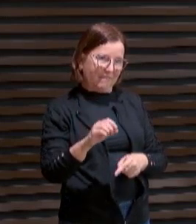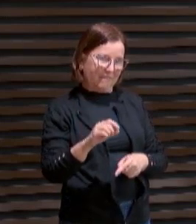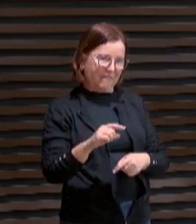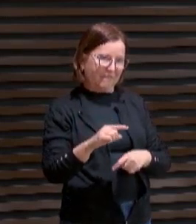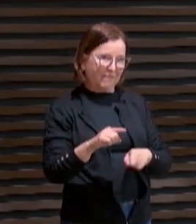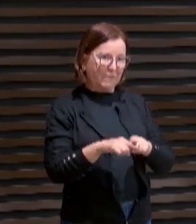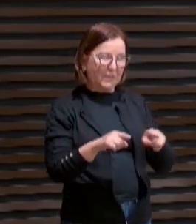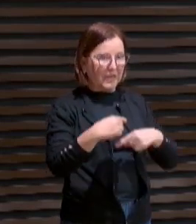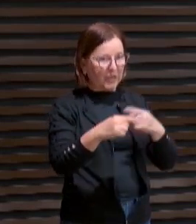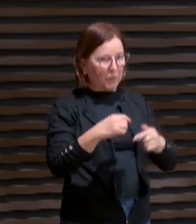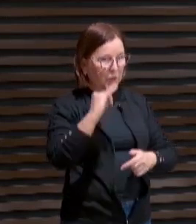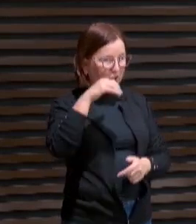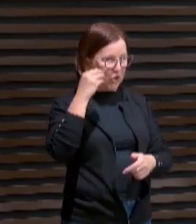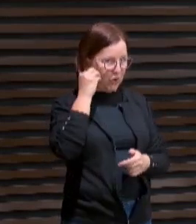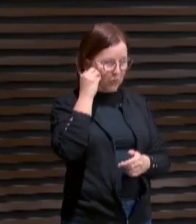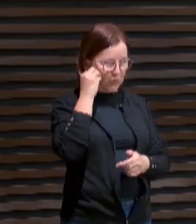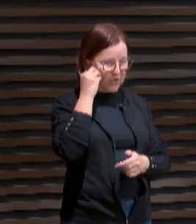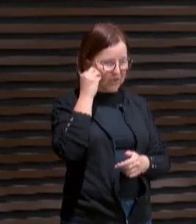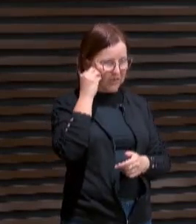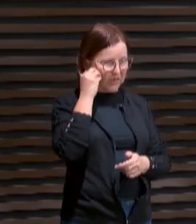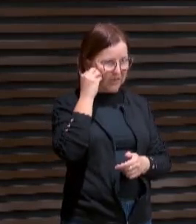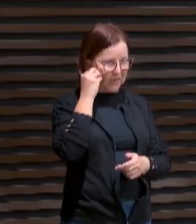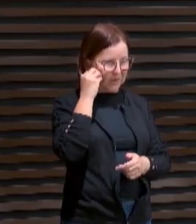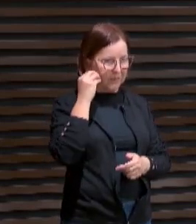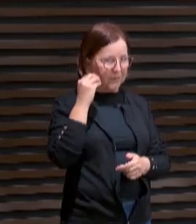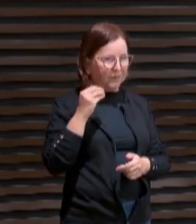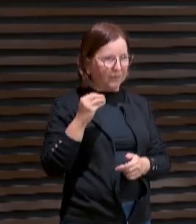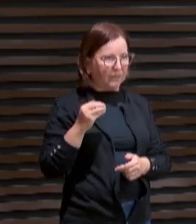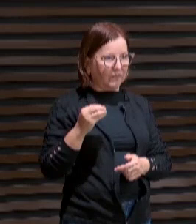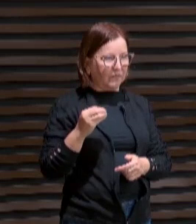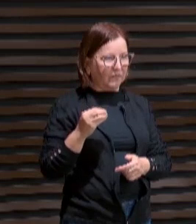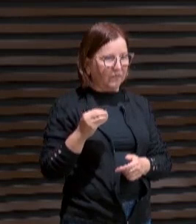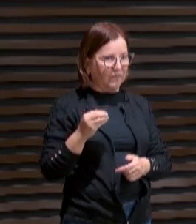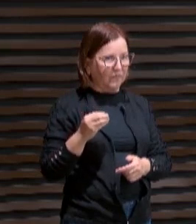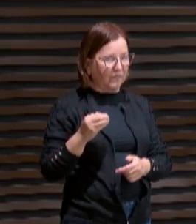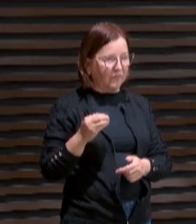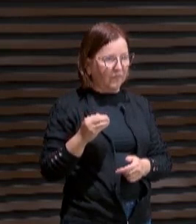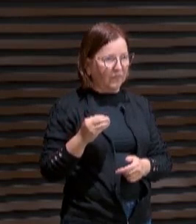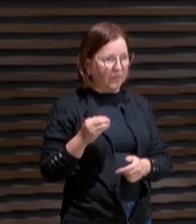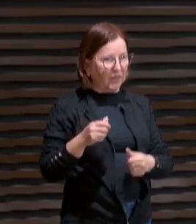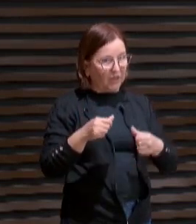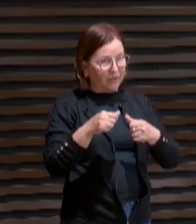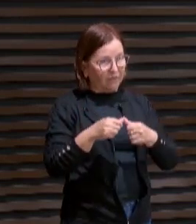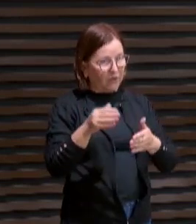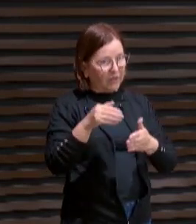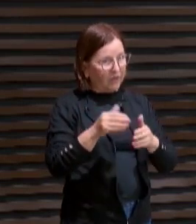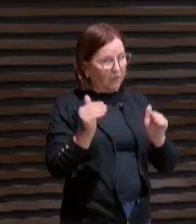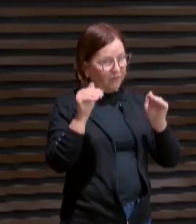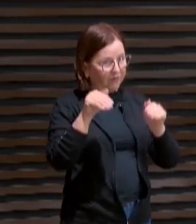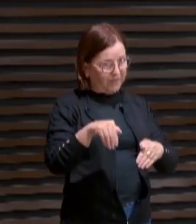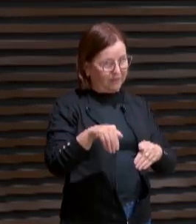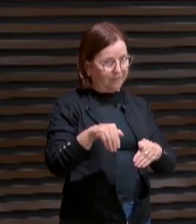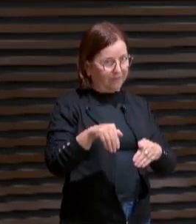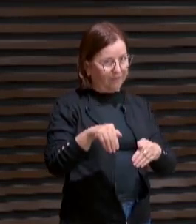que Judas ficou lá até o fim da manhã, ele correu para devolver o dinheiro para os